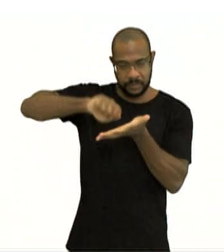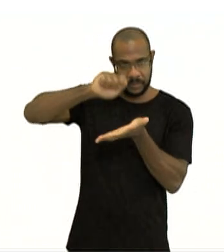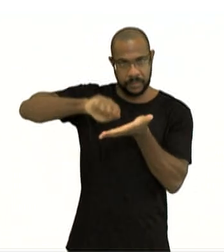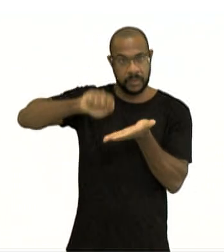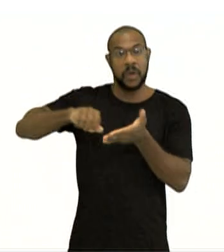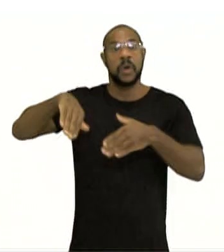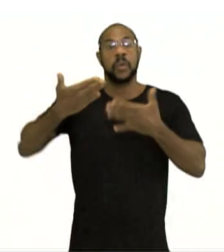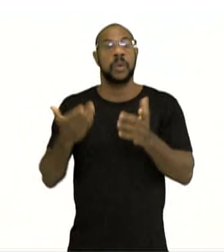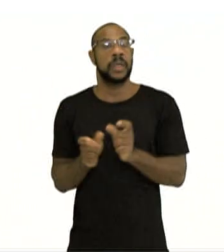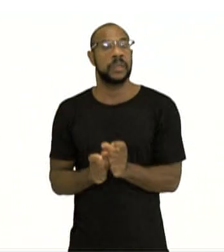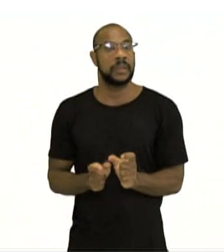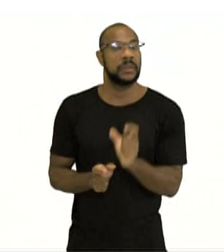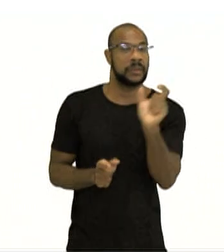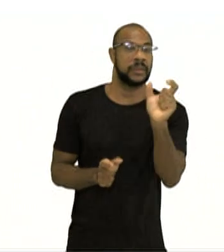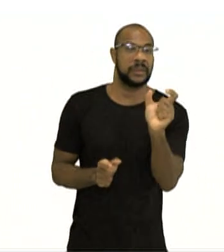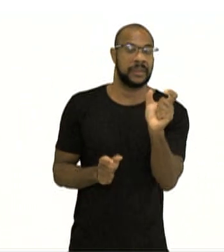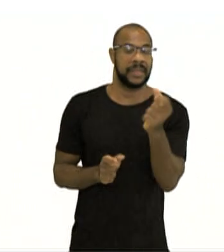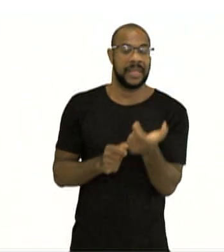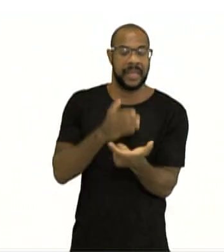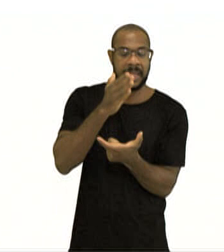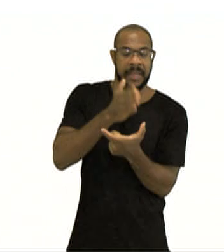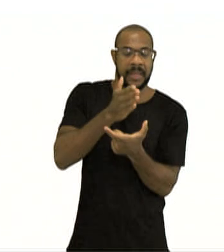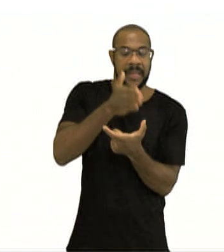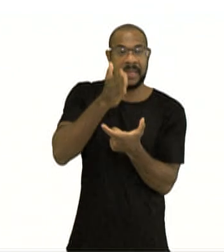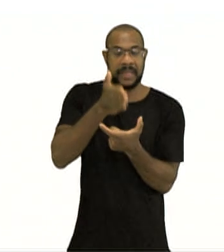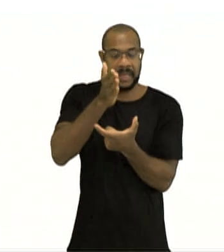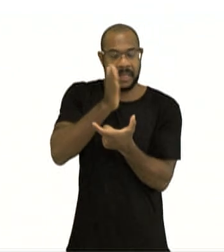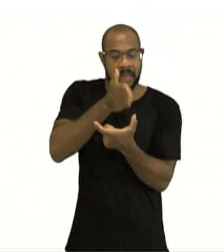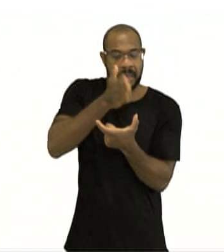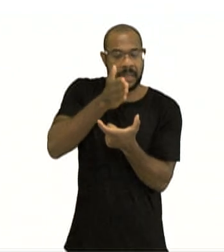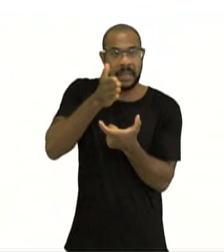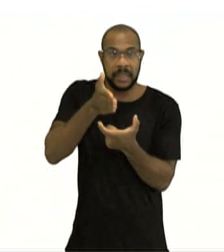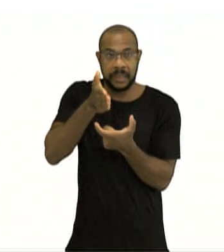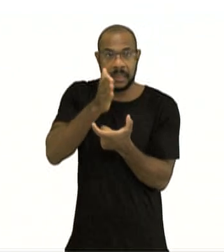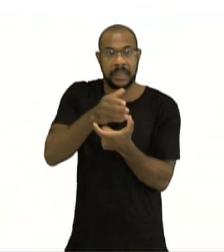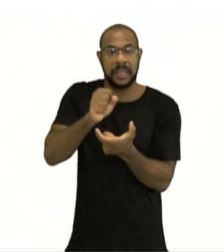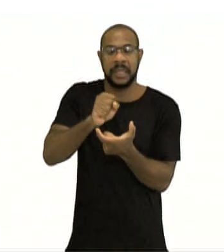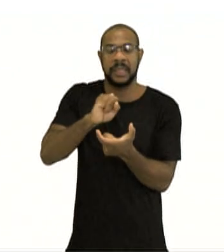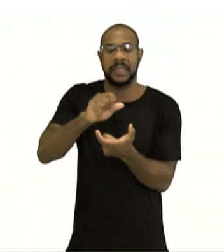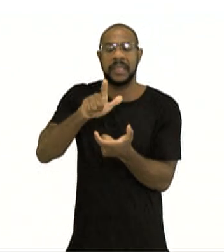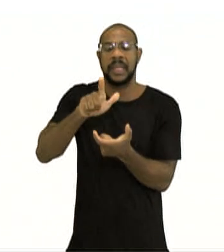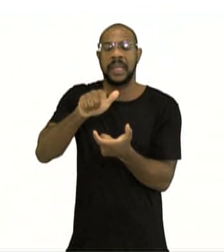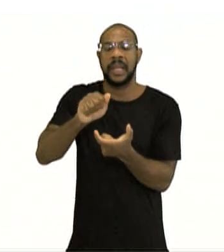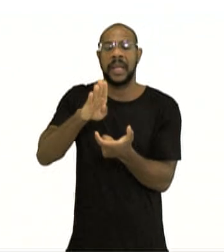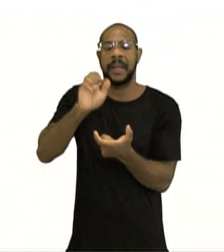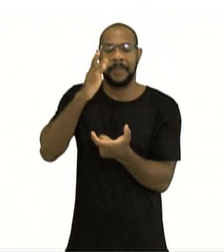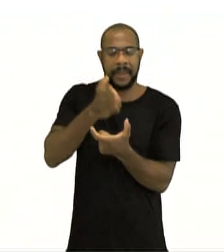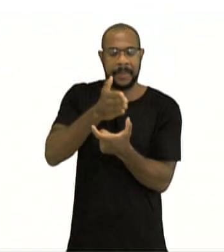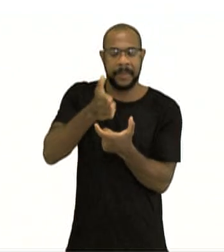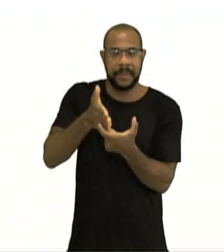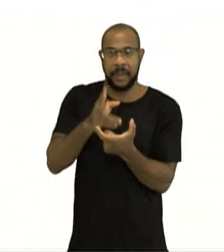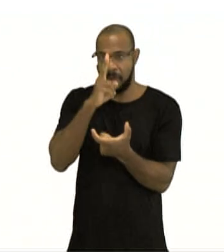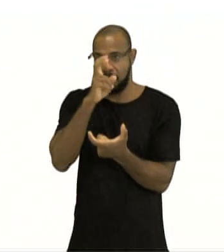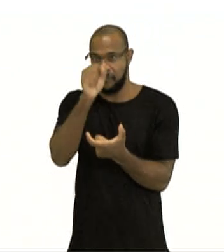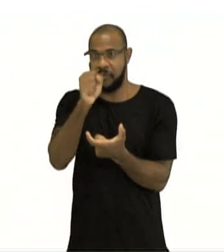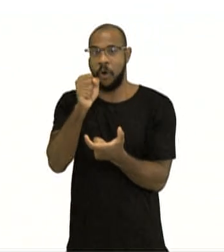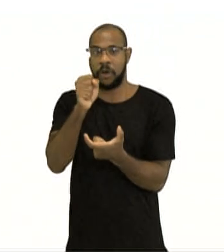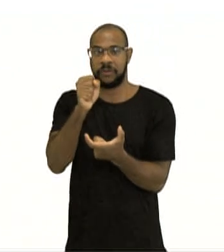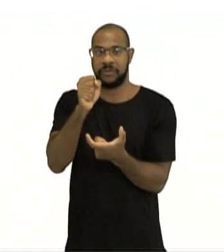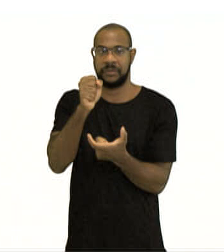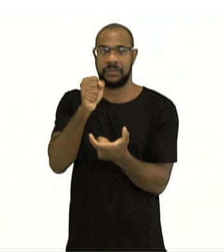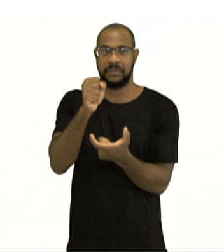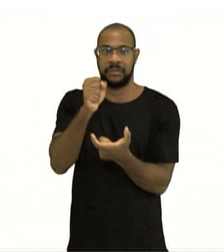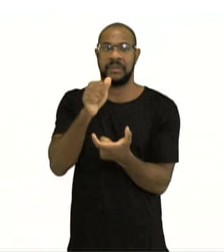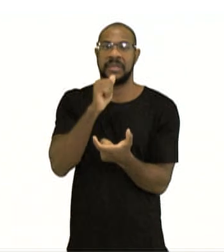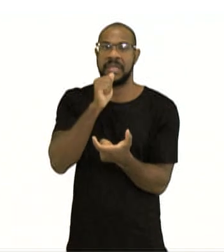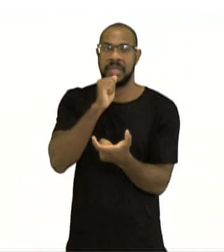quais são as sílabas tônicas. Aquelas que a gente pronuncia de maneira mais forte, com